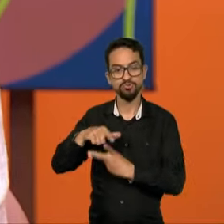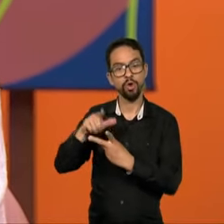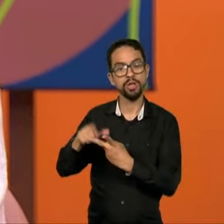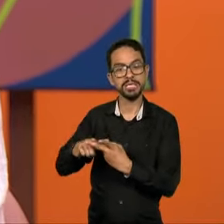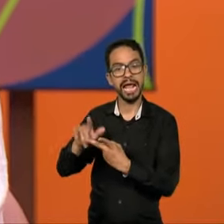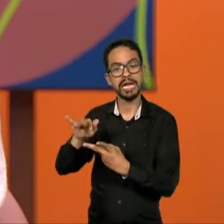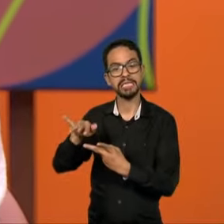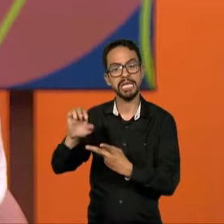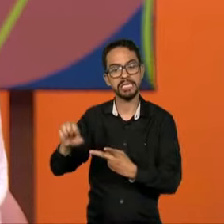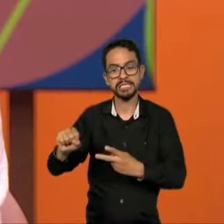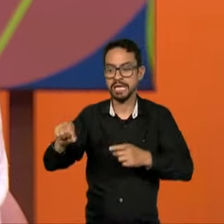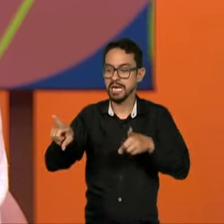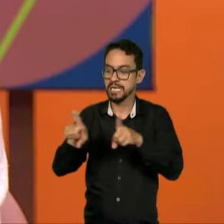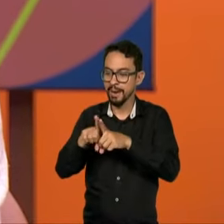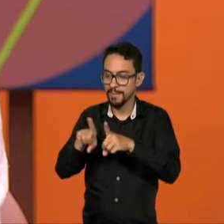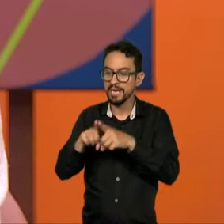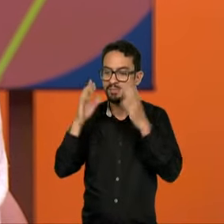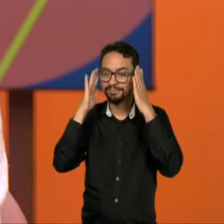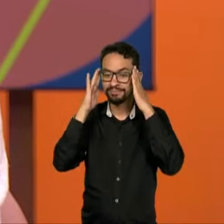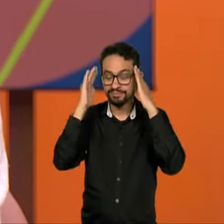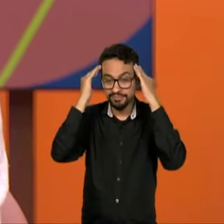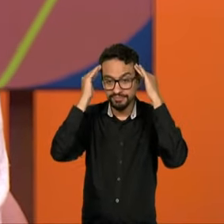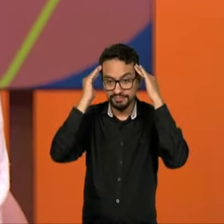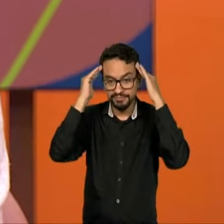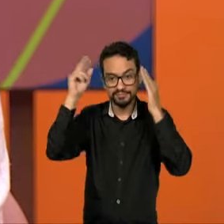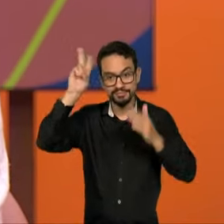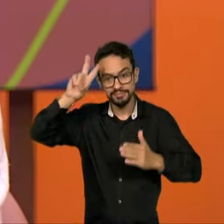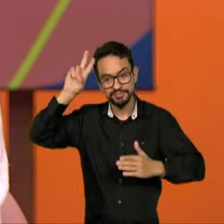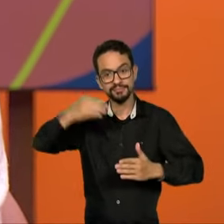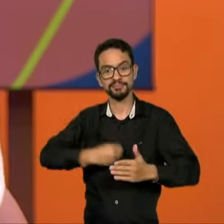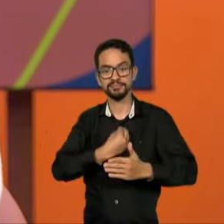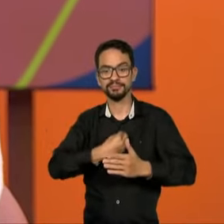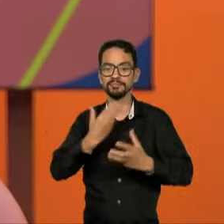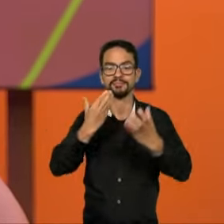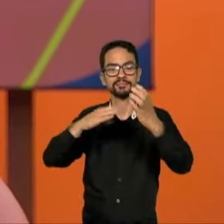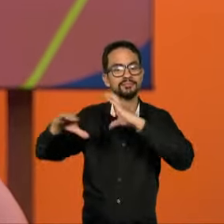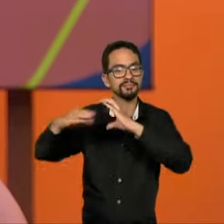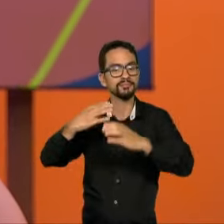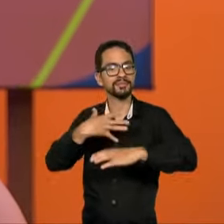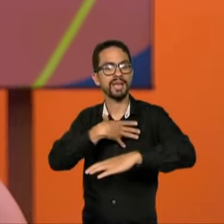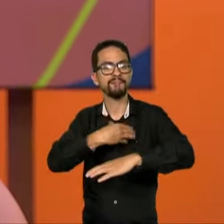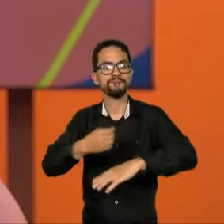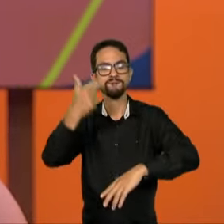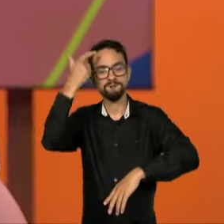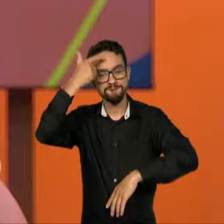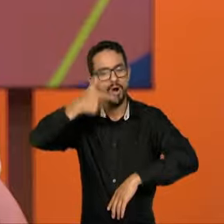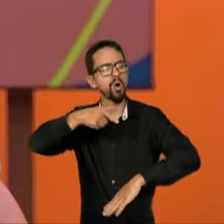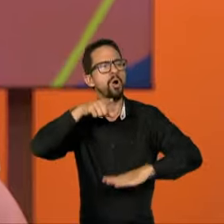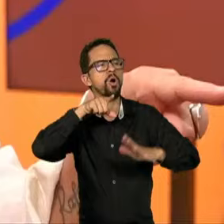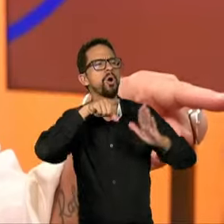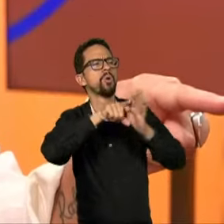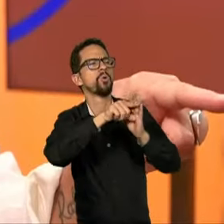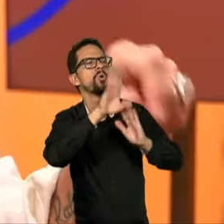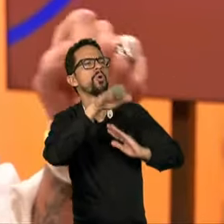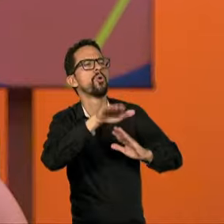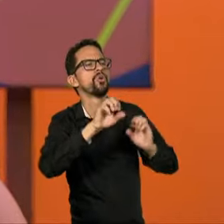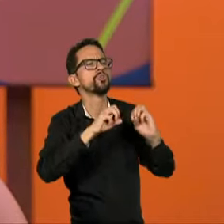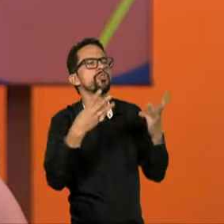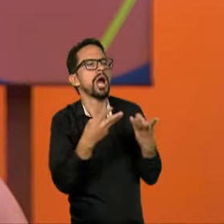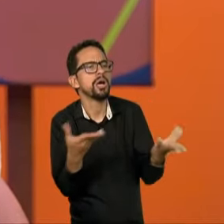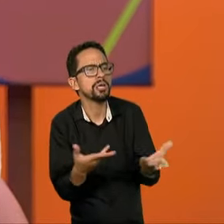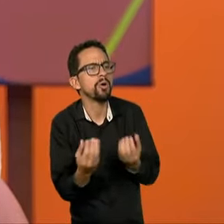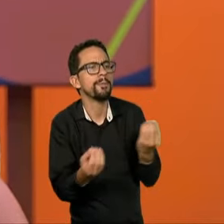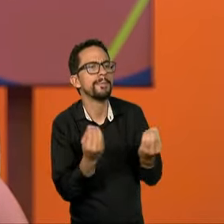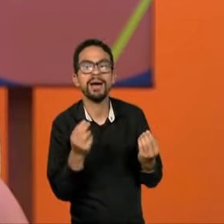os alicerces, né, da minha história na música. E o meu filho, que é o... Eu quero que você repita esse show que você vai fazer agora. Como é que vai